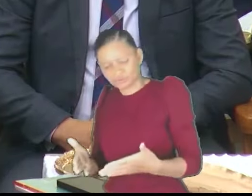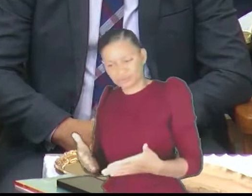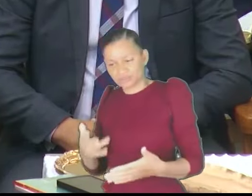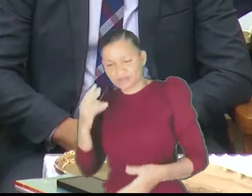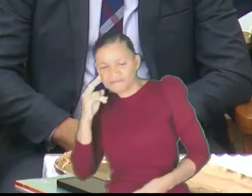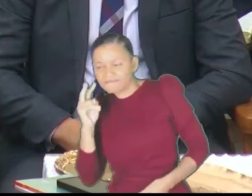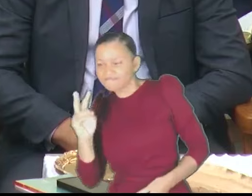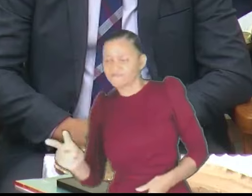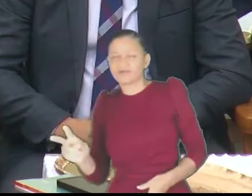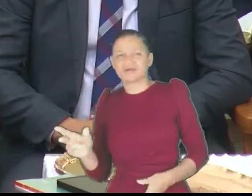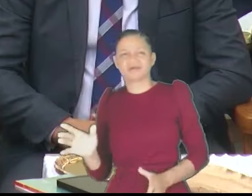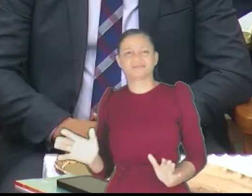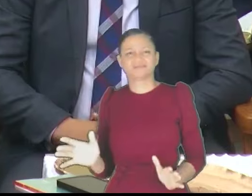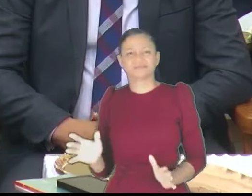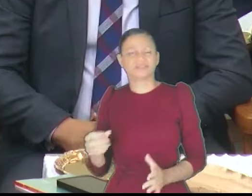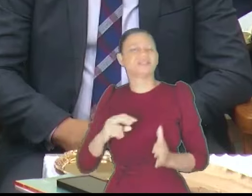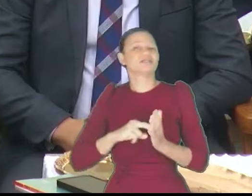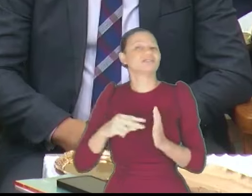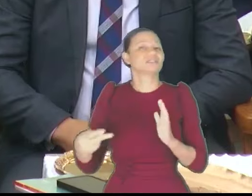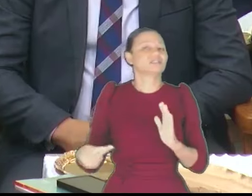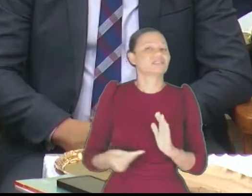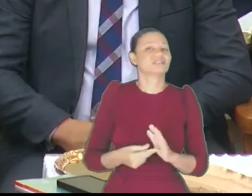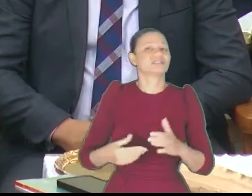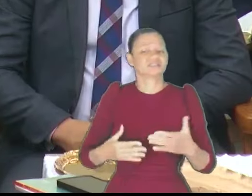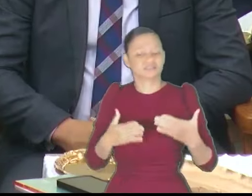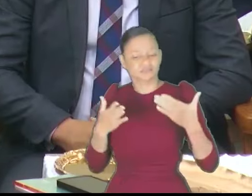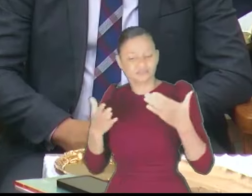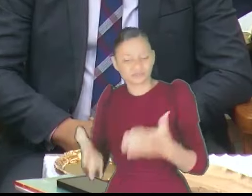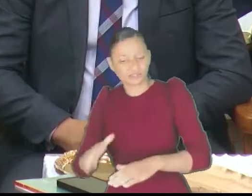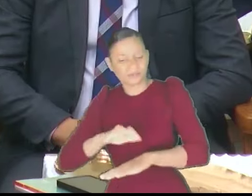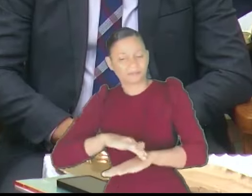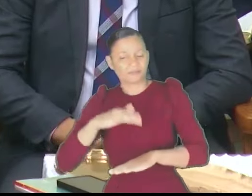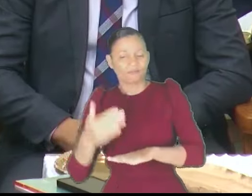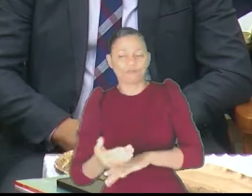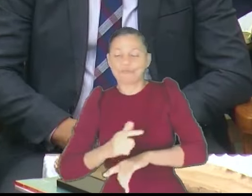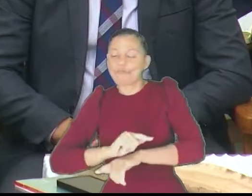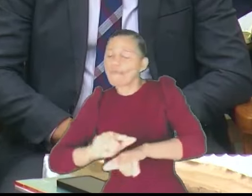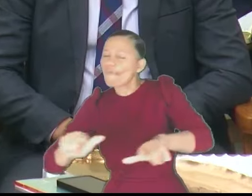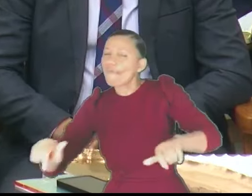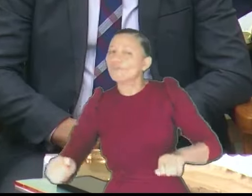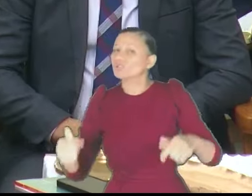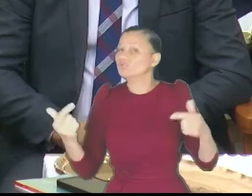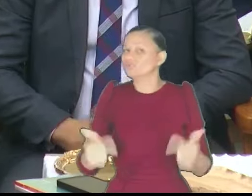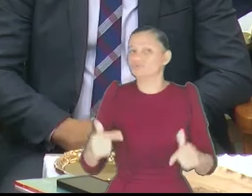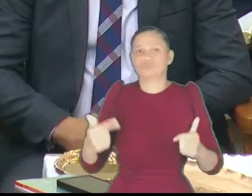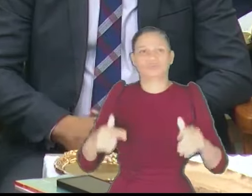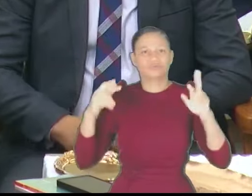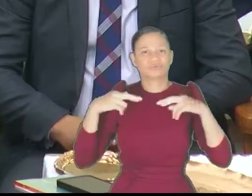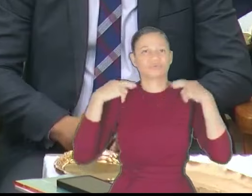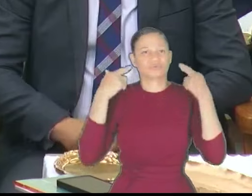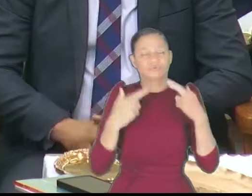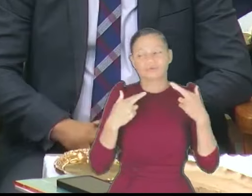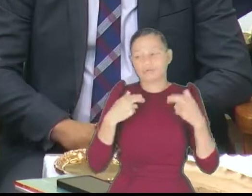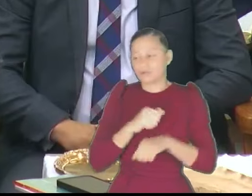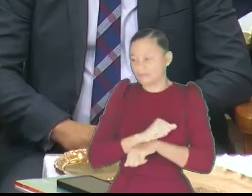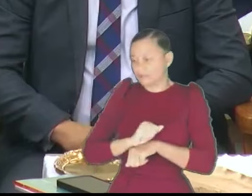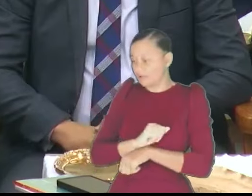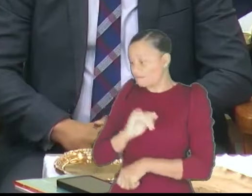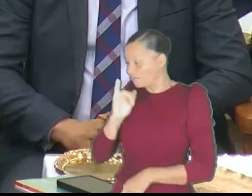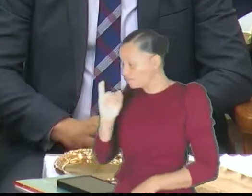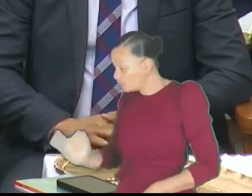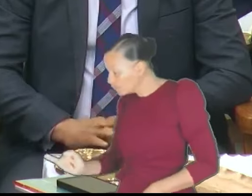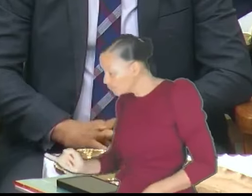cordeiro enroscado. Significa que quando eles chegaram no monte, o cordeiro não estava. Quando Abraão disse para Isaac: Deus proverá